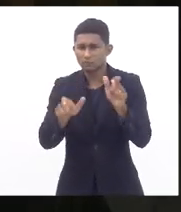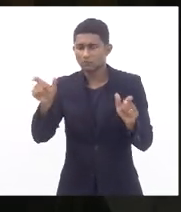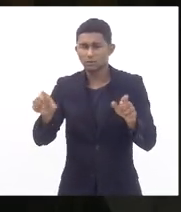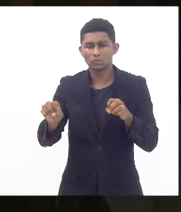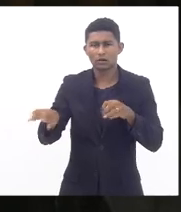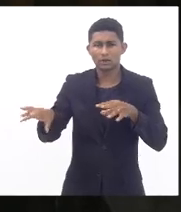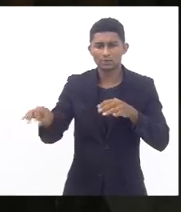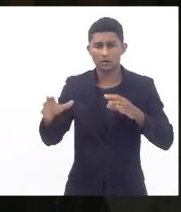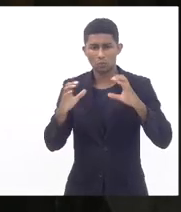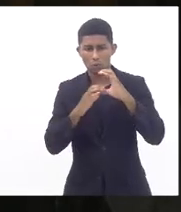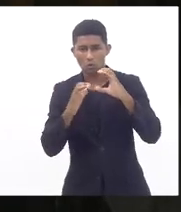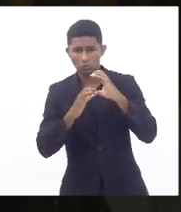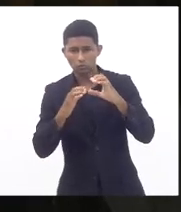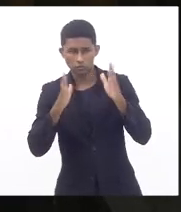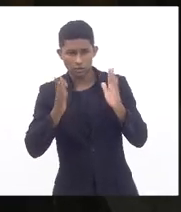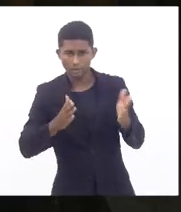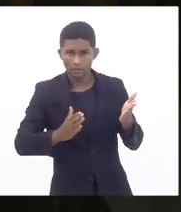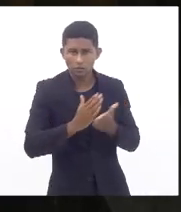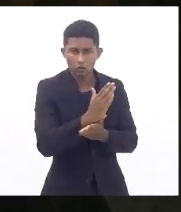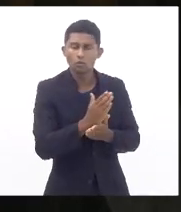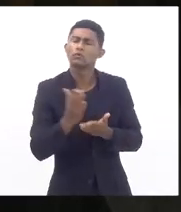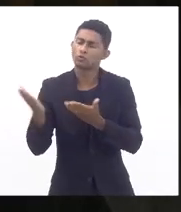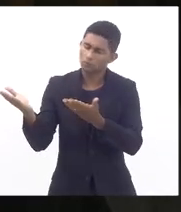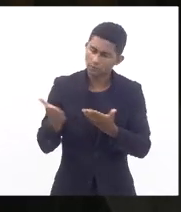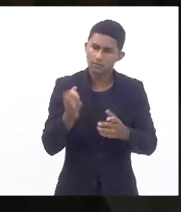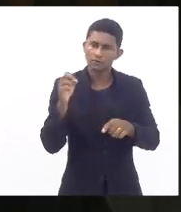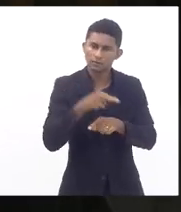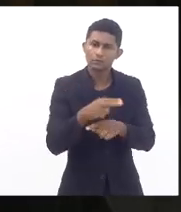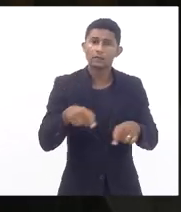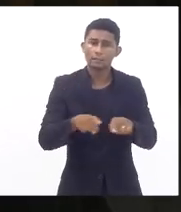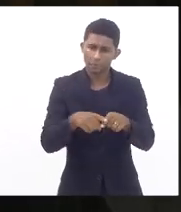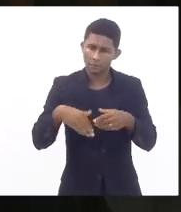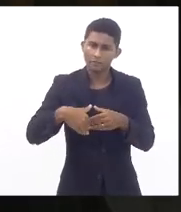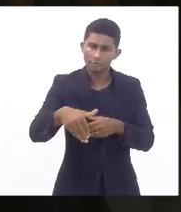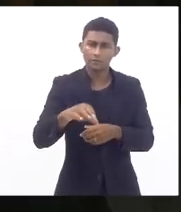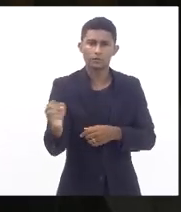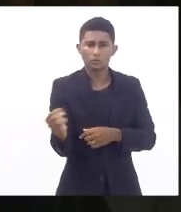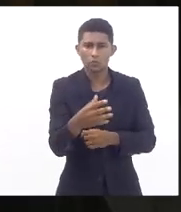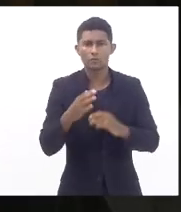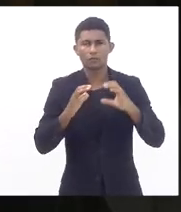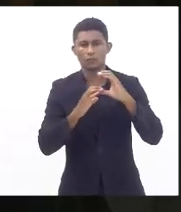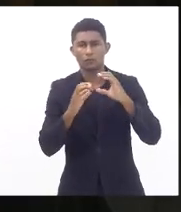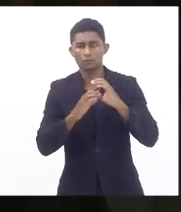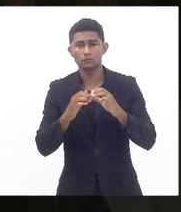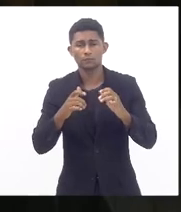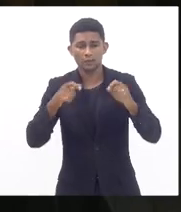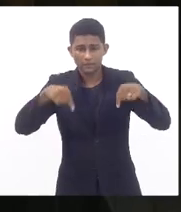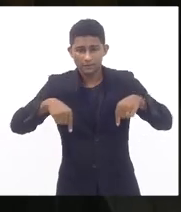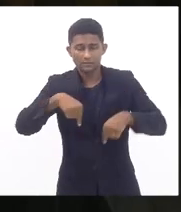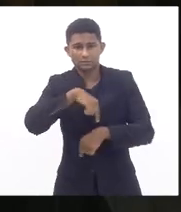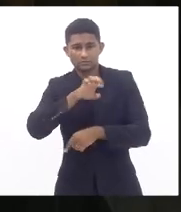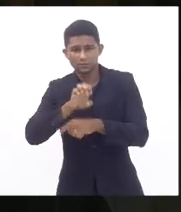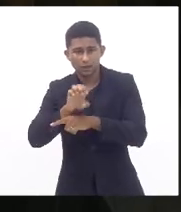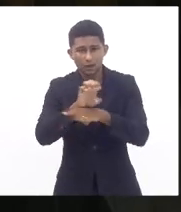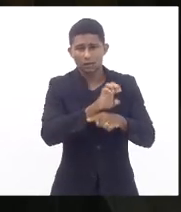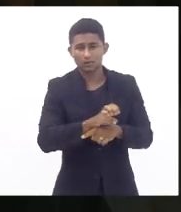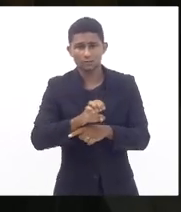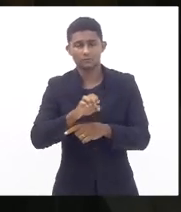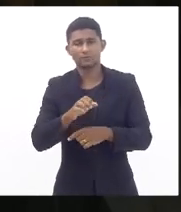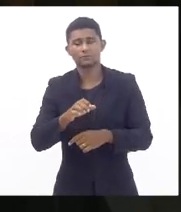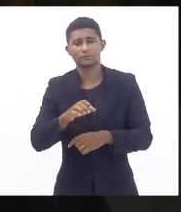concursos e que também novos concursos sejam feitos para aquelas regiões do Estado em que não há atualmente